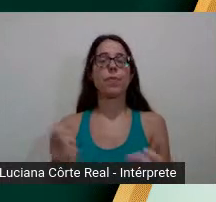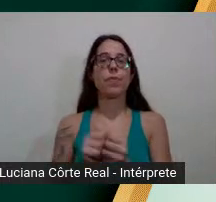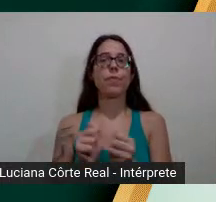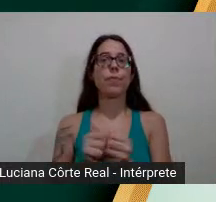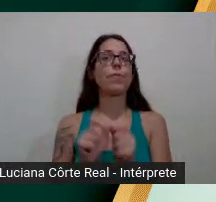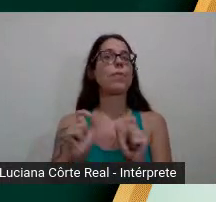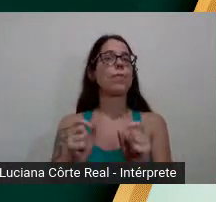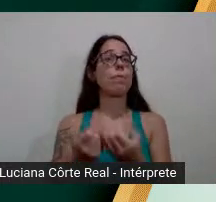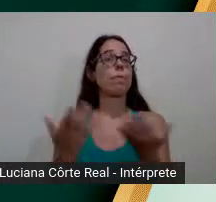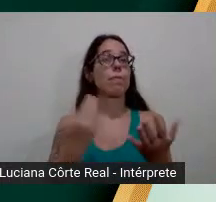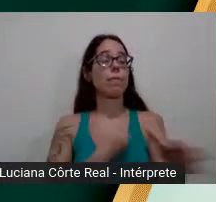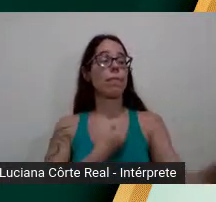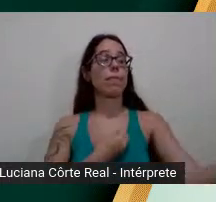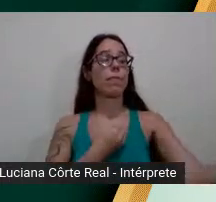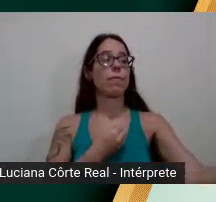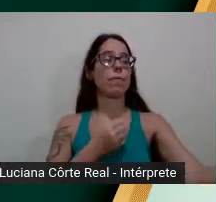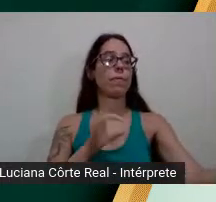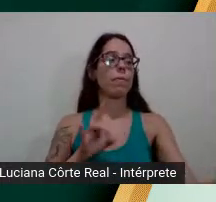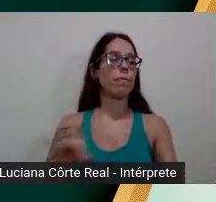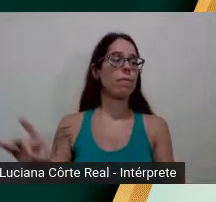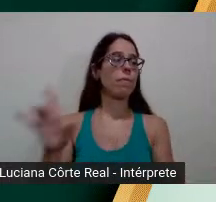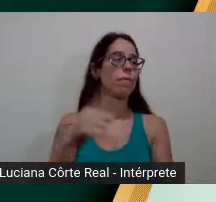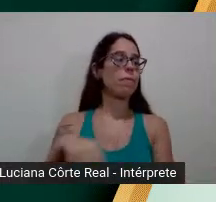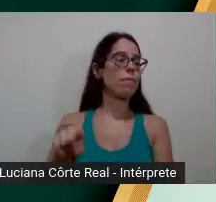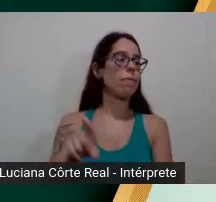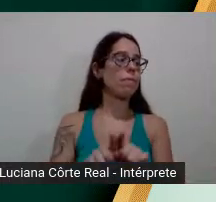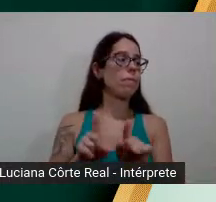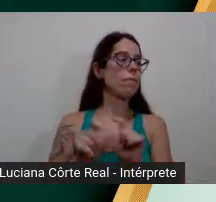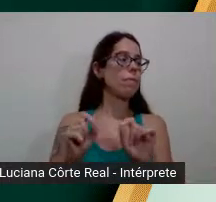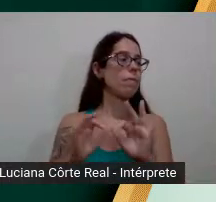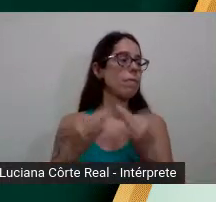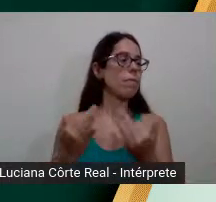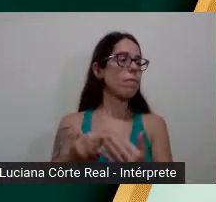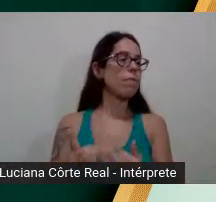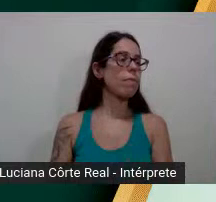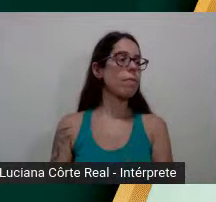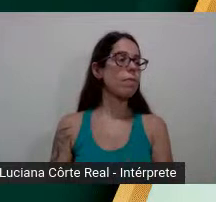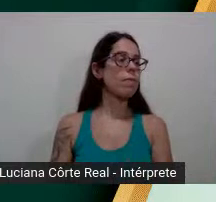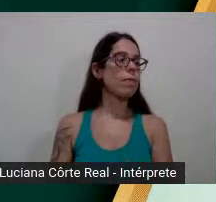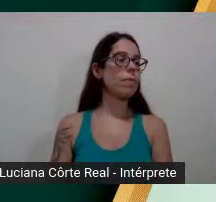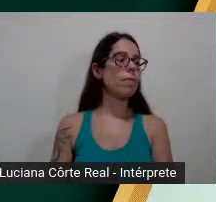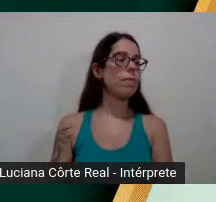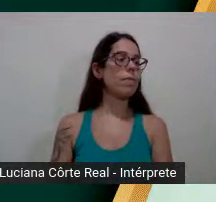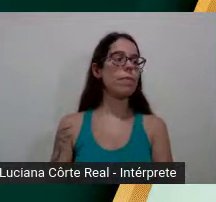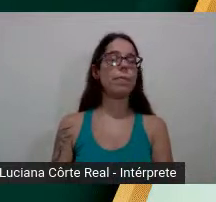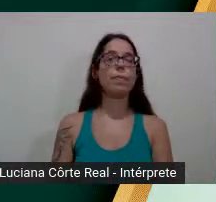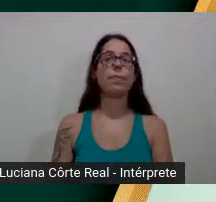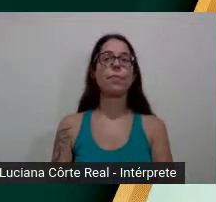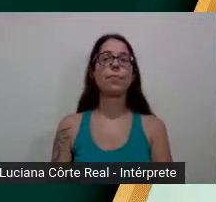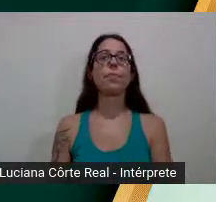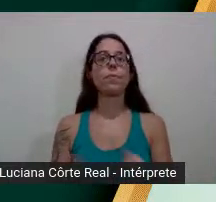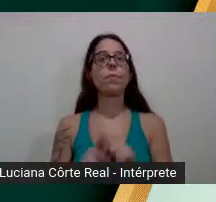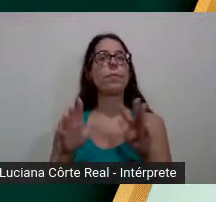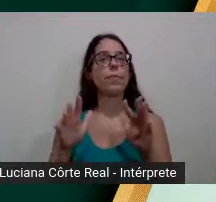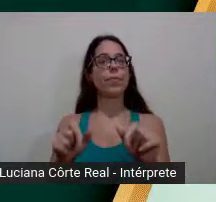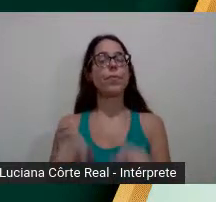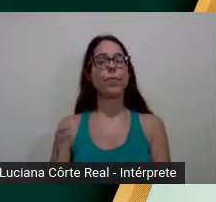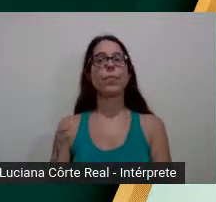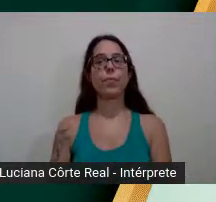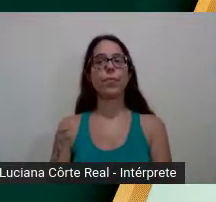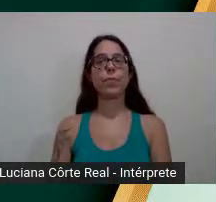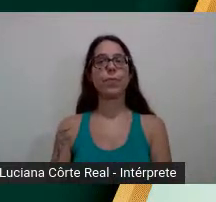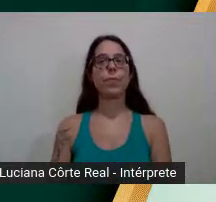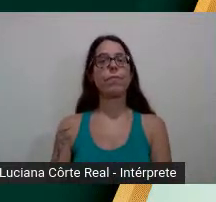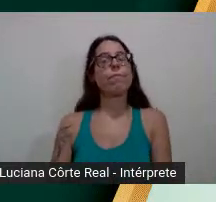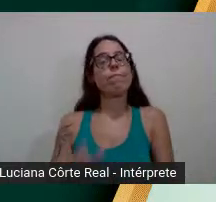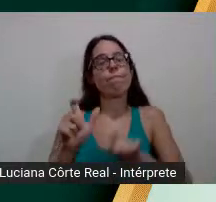celebrando a vida de cada um, dos nossos familiares, e a todos aqueles que nos deixaram, lembrar com